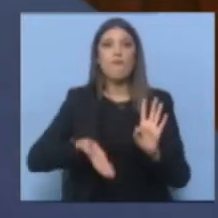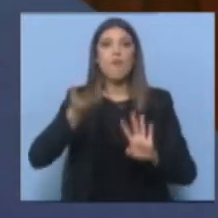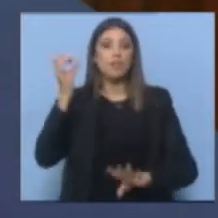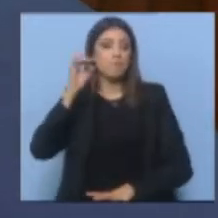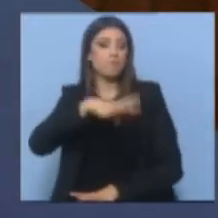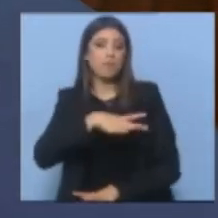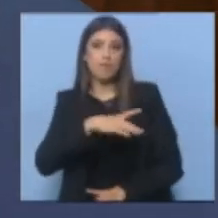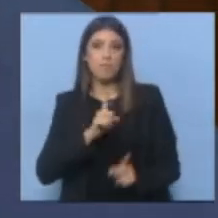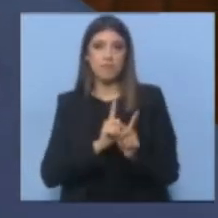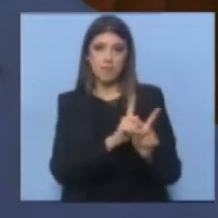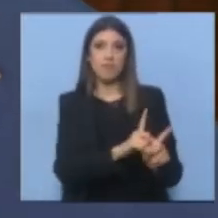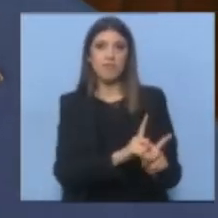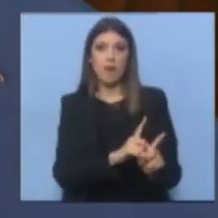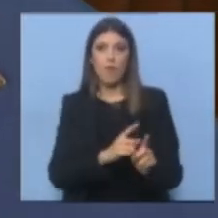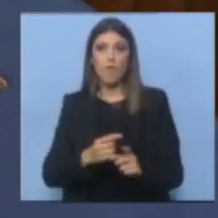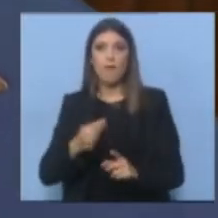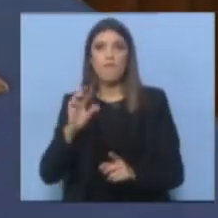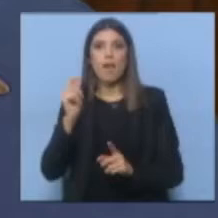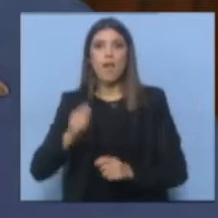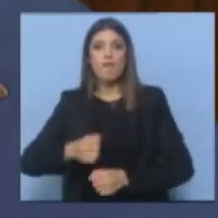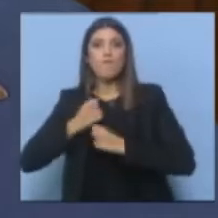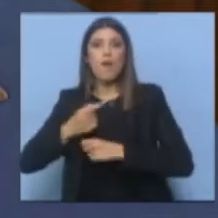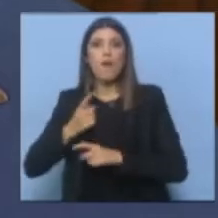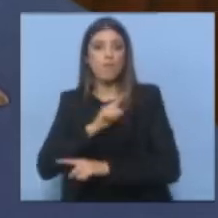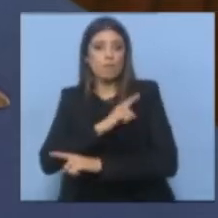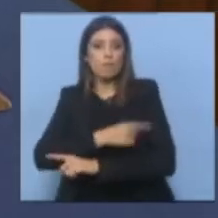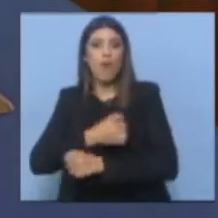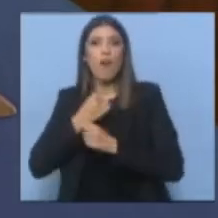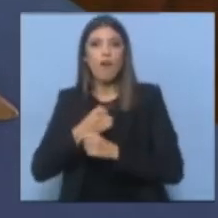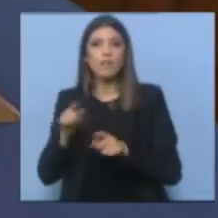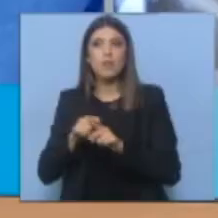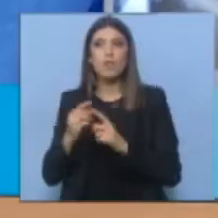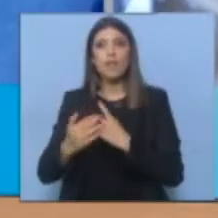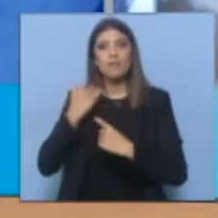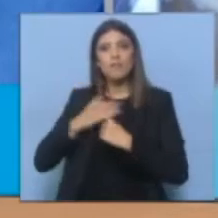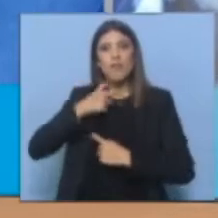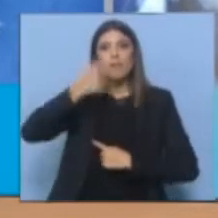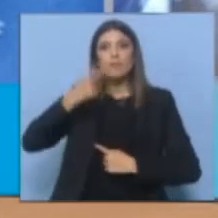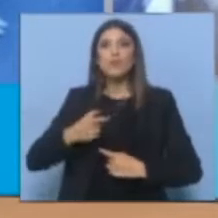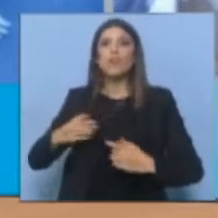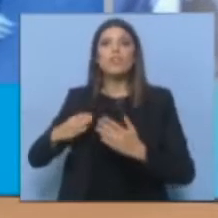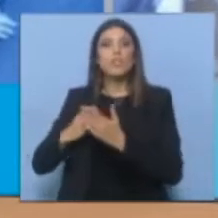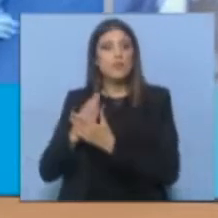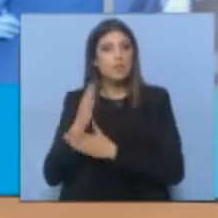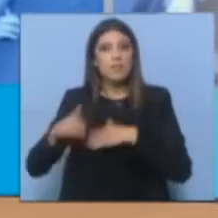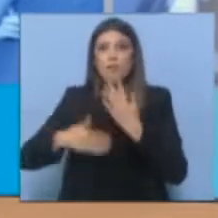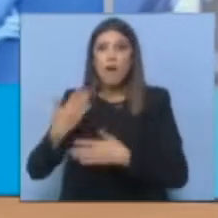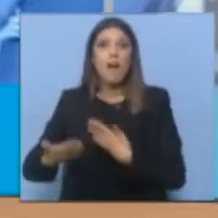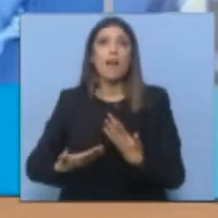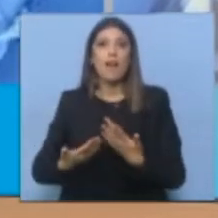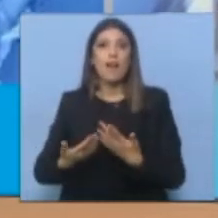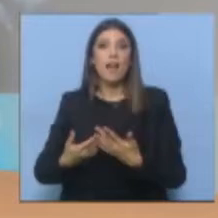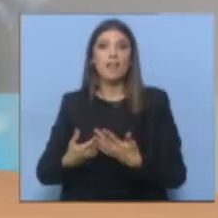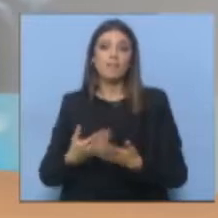e muito forte que impele as pessoas a querer continuar a dar o seu testemunho, apesar de todas as dificuldades. É uma